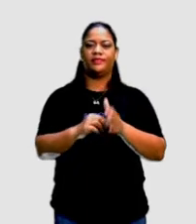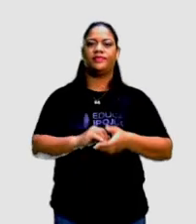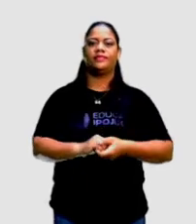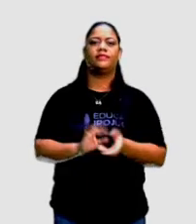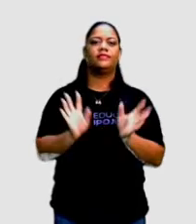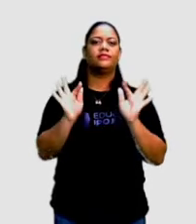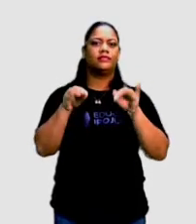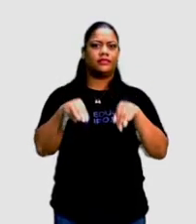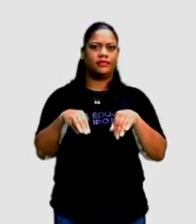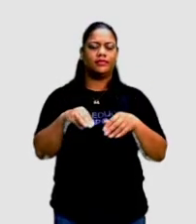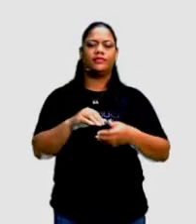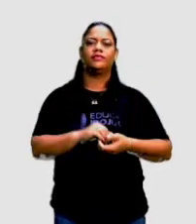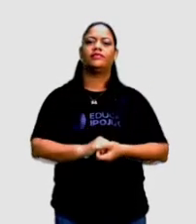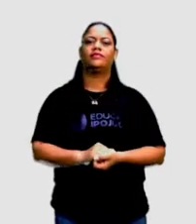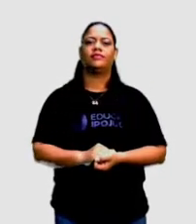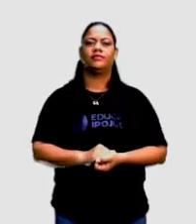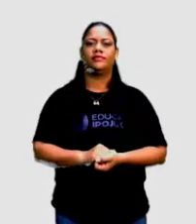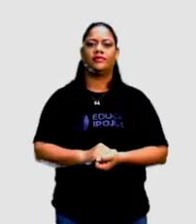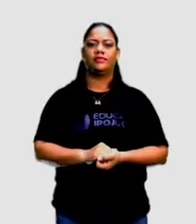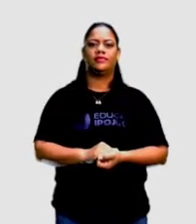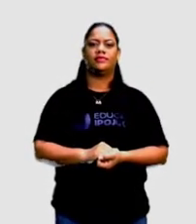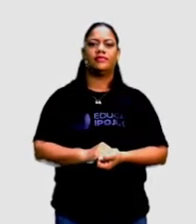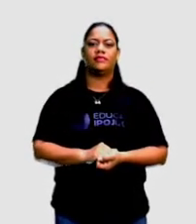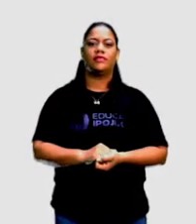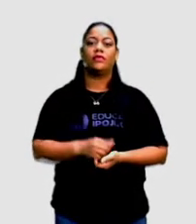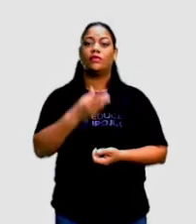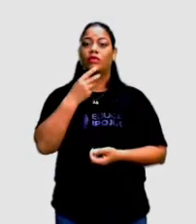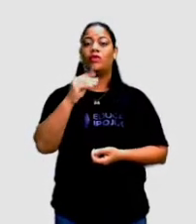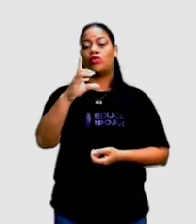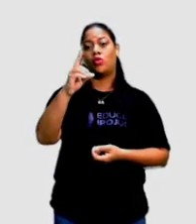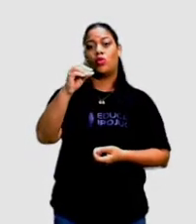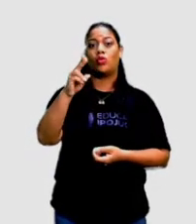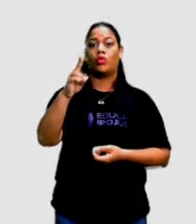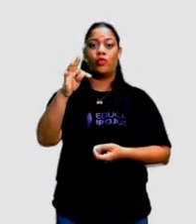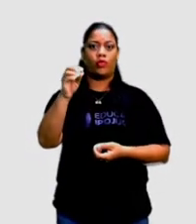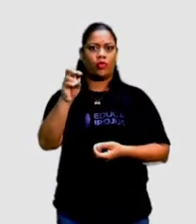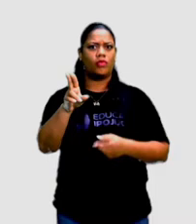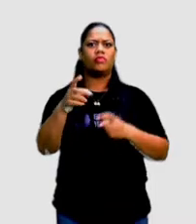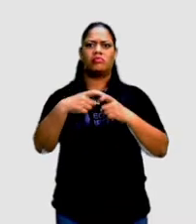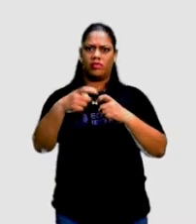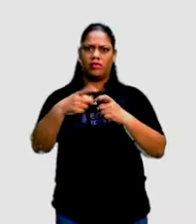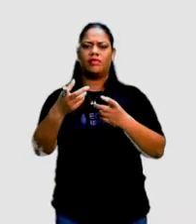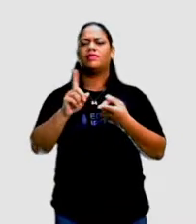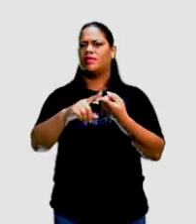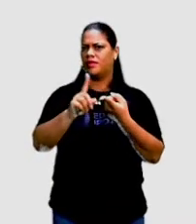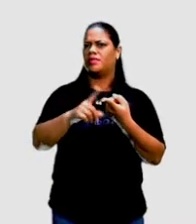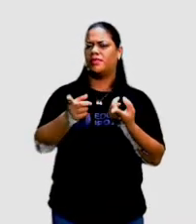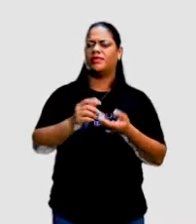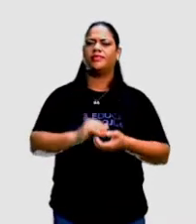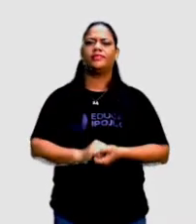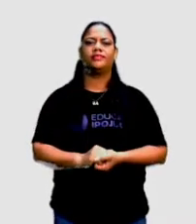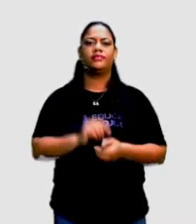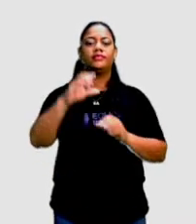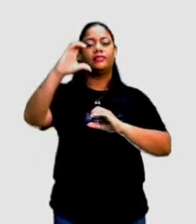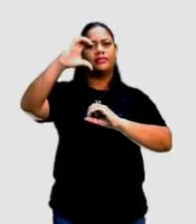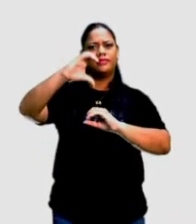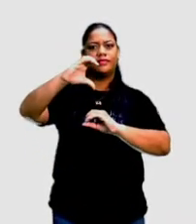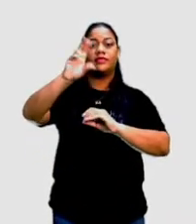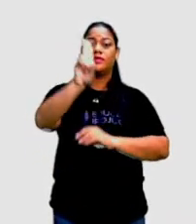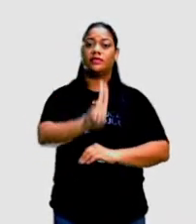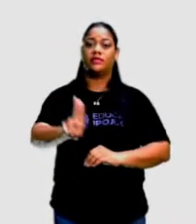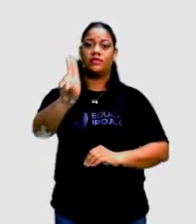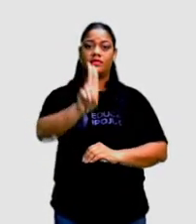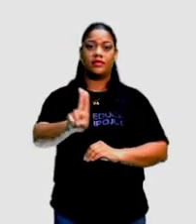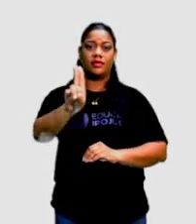Então, final de abreviatura, senhor, doutor, ok? Também empregamos o ponto final. E a interrogação é